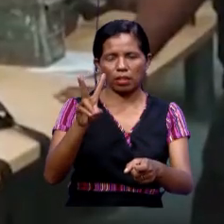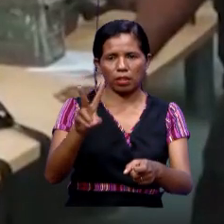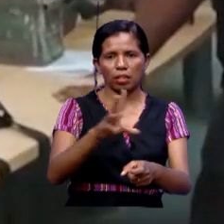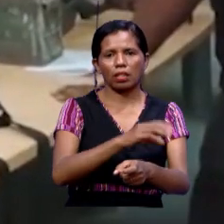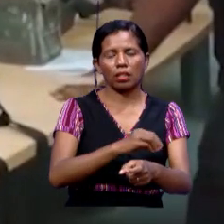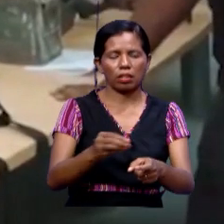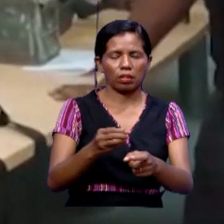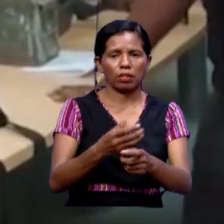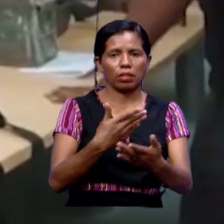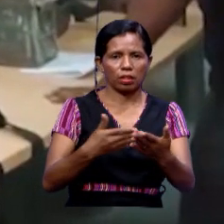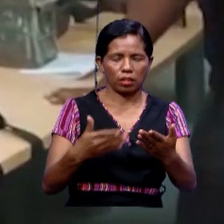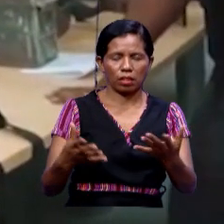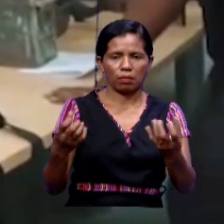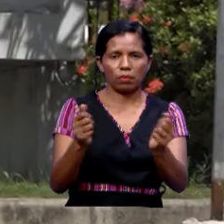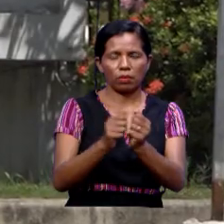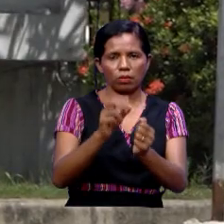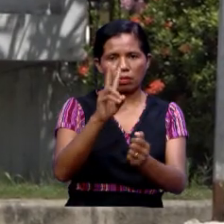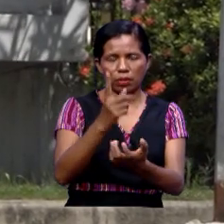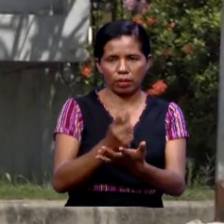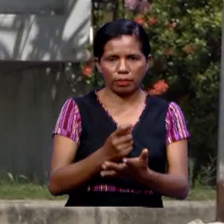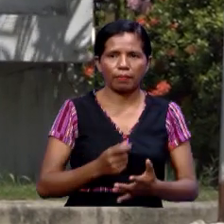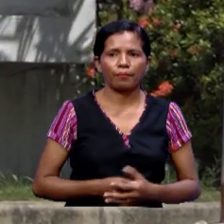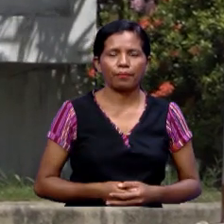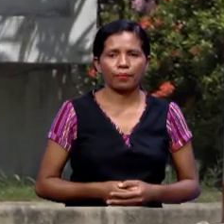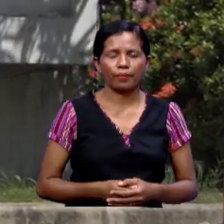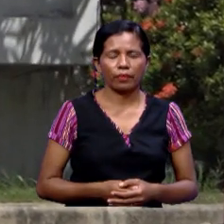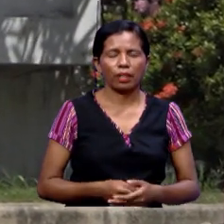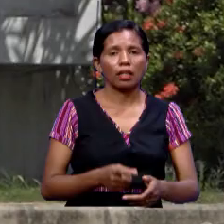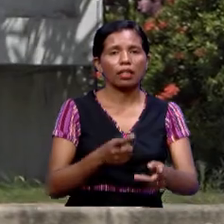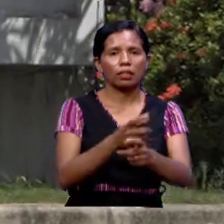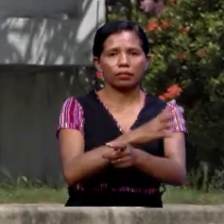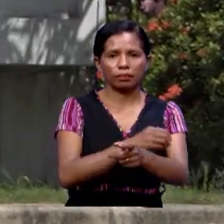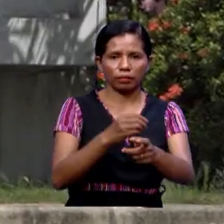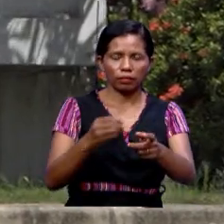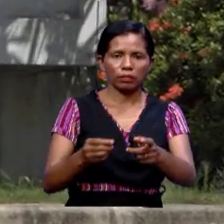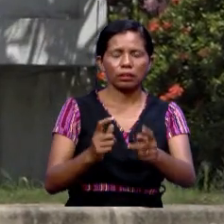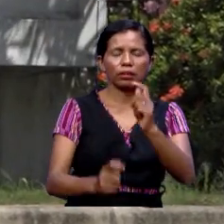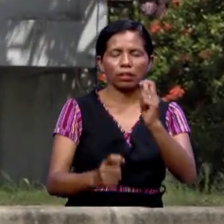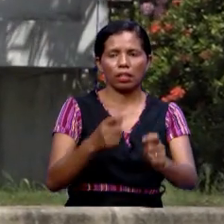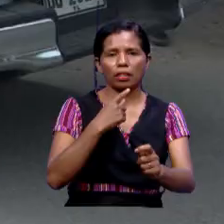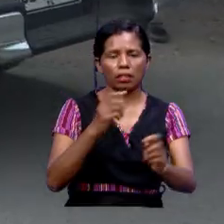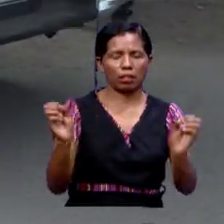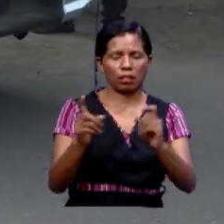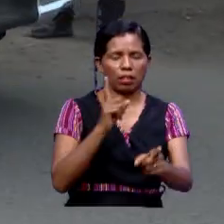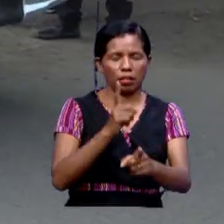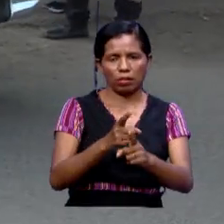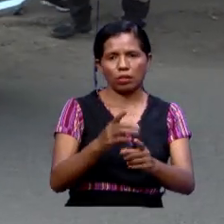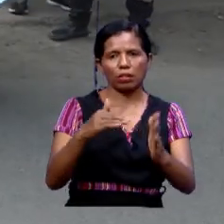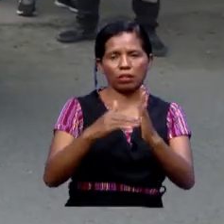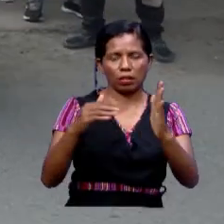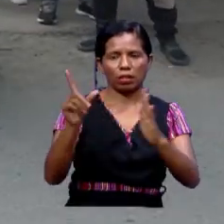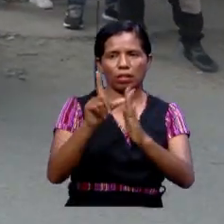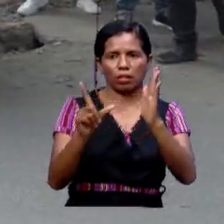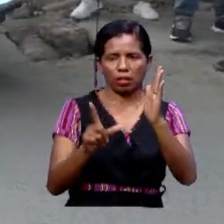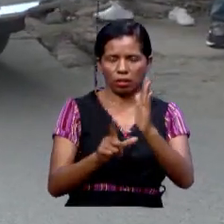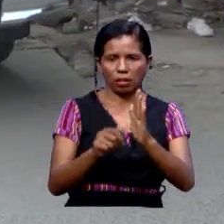no munições Ringrua Resin. Mas que o tribunal considera busca no apreensão de ilegal, também contra a lei Código Processo